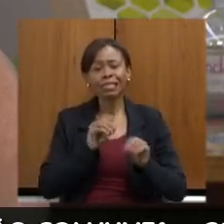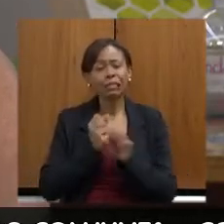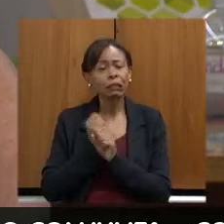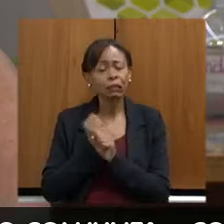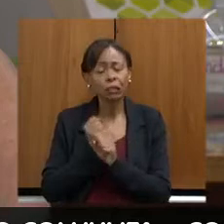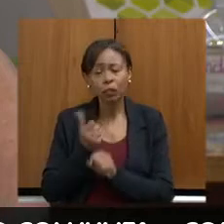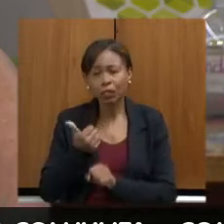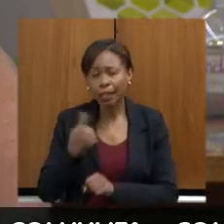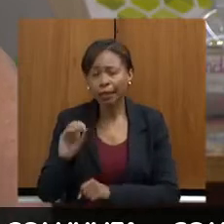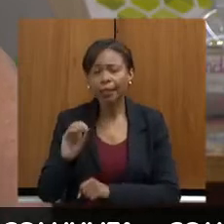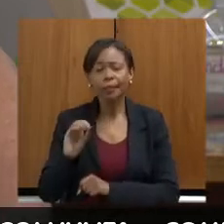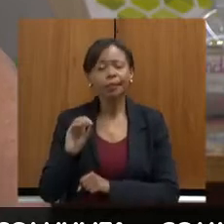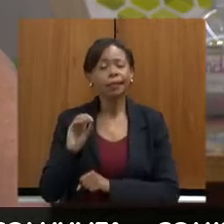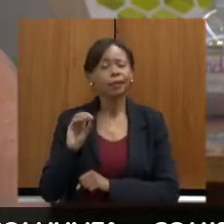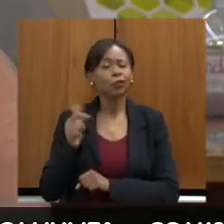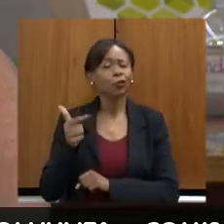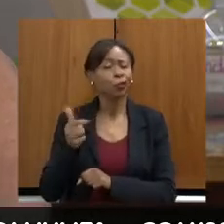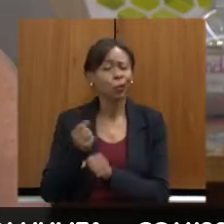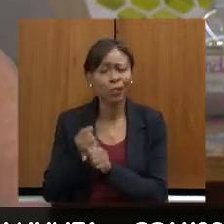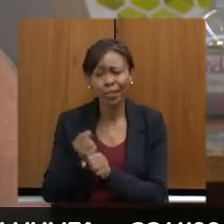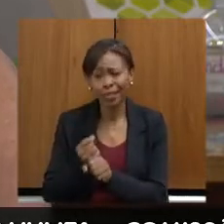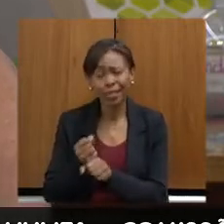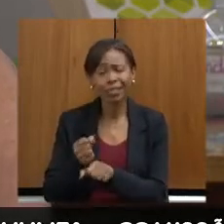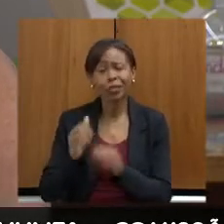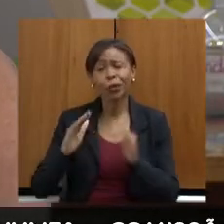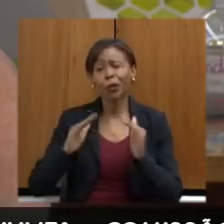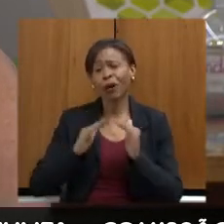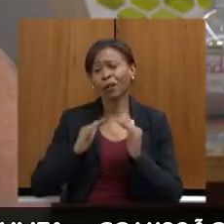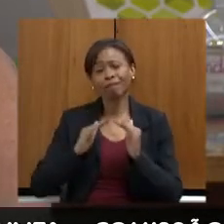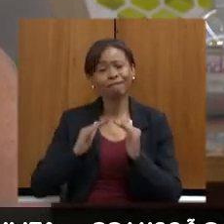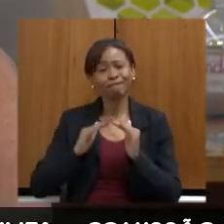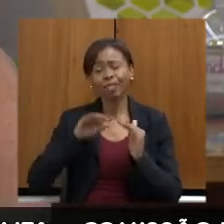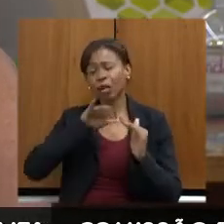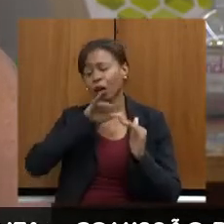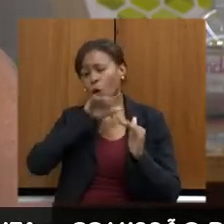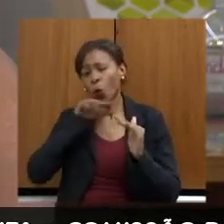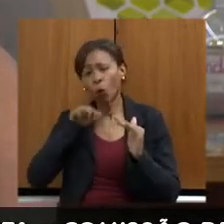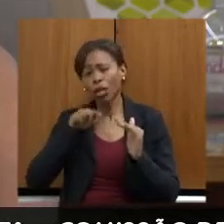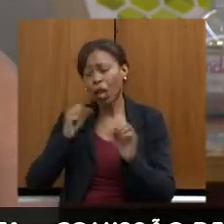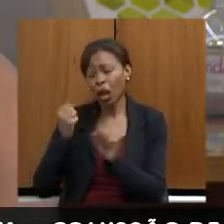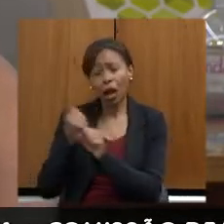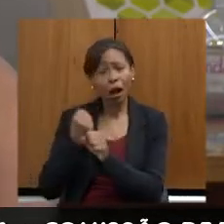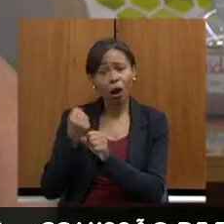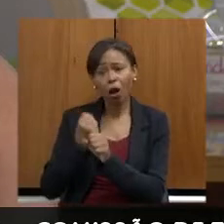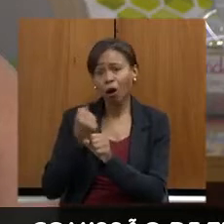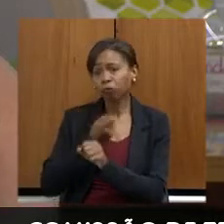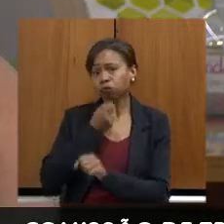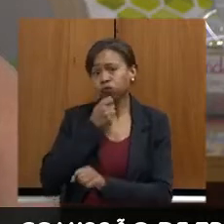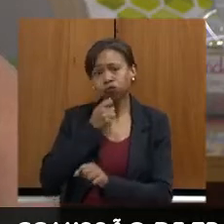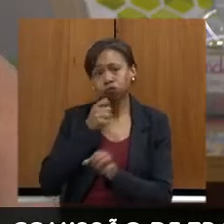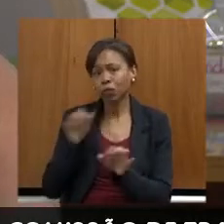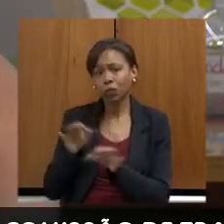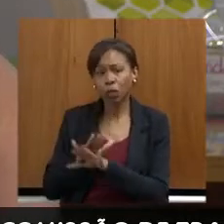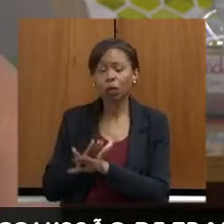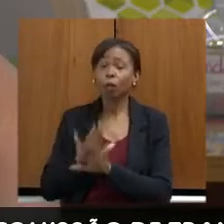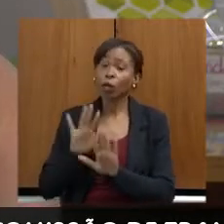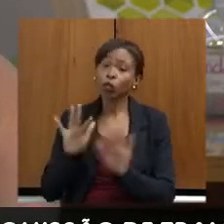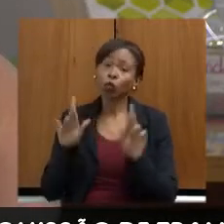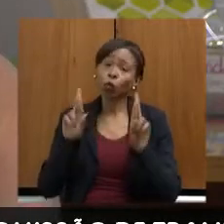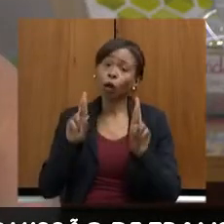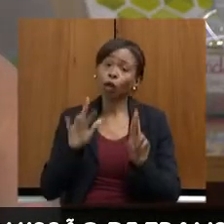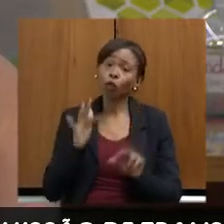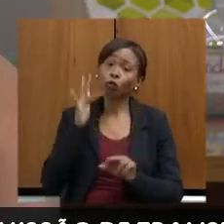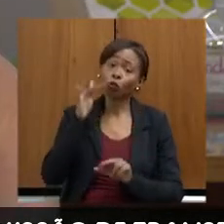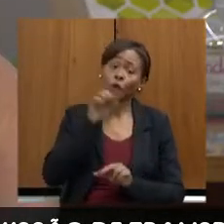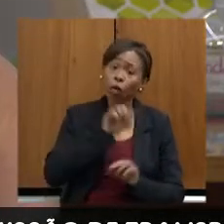condição precária e uma obra tenha sido concluída e que essa população possa ser realocada nas